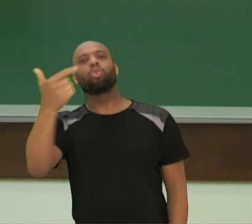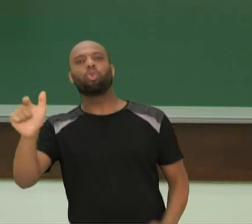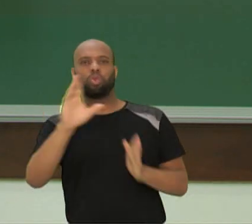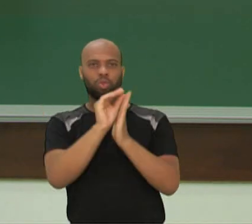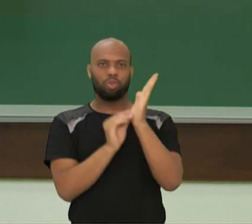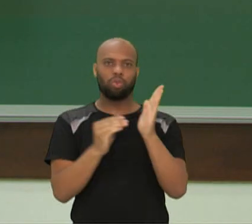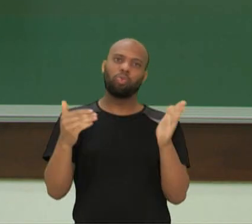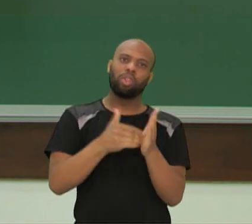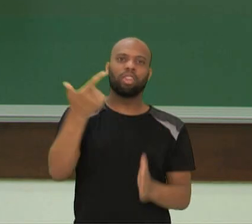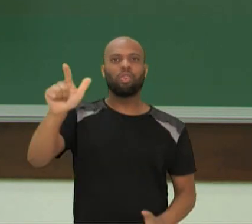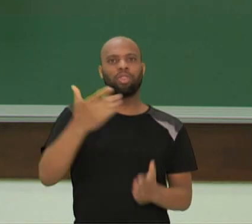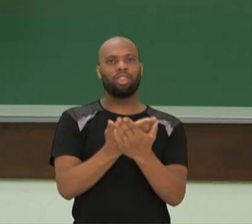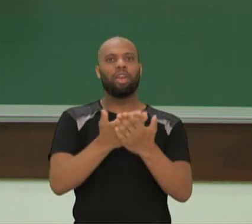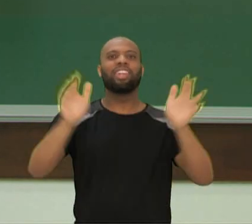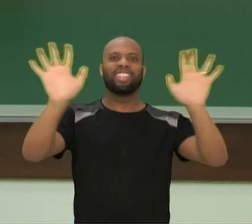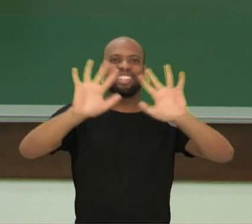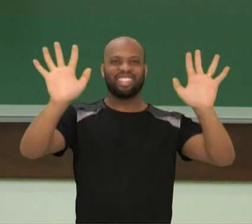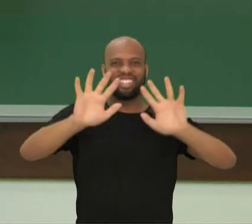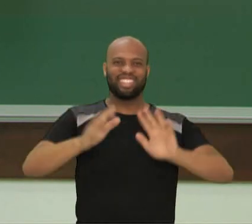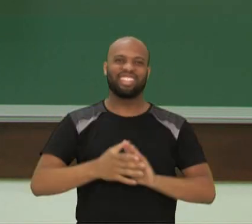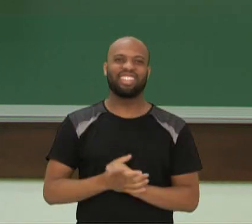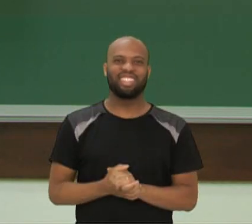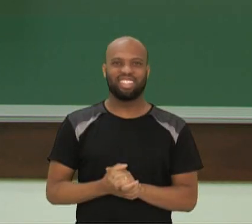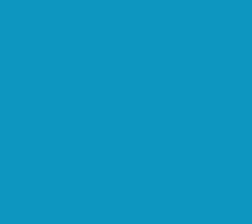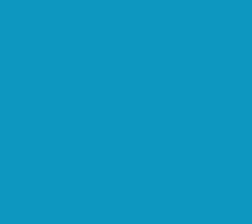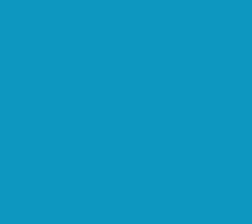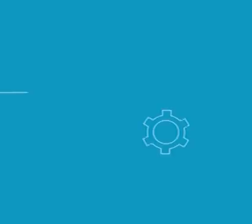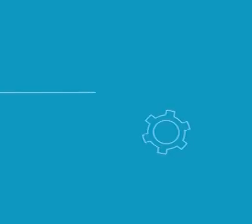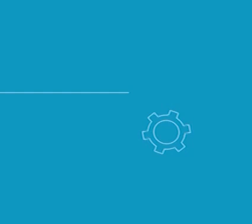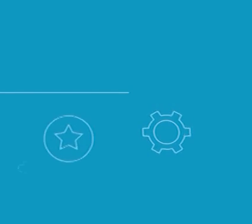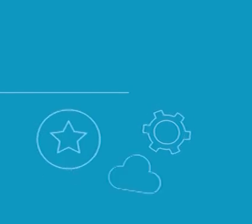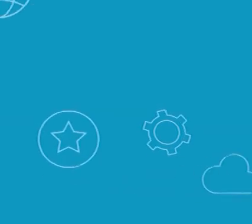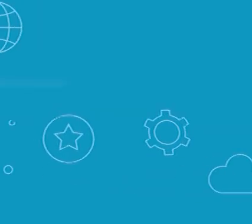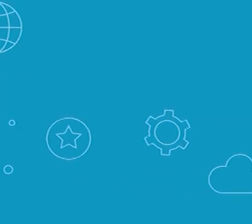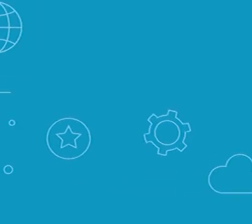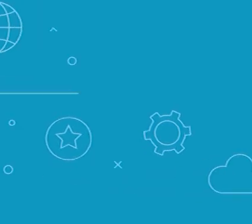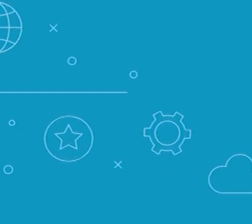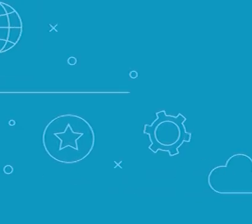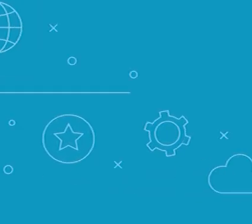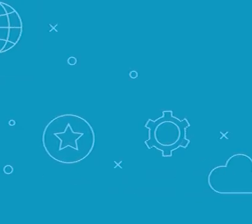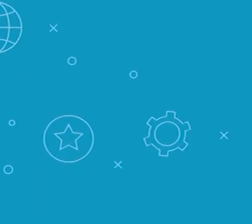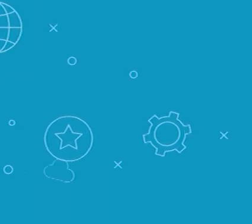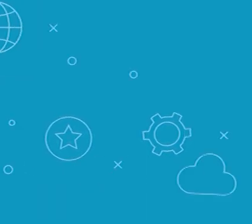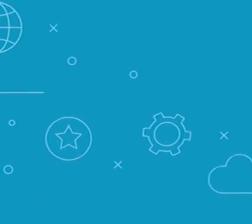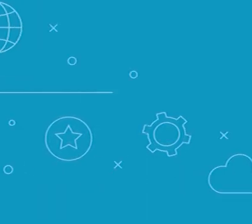conteúdo. Até a próxima!